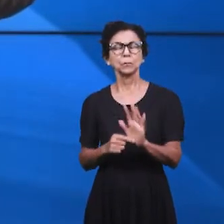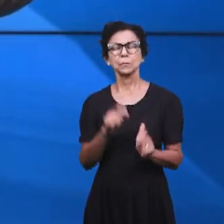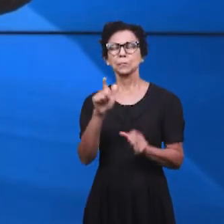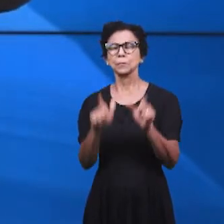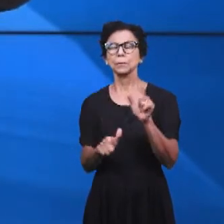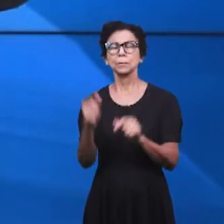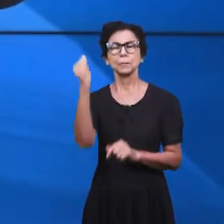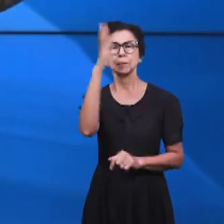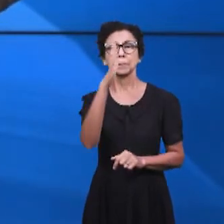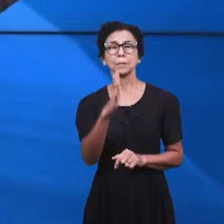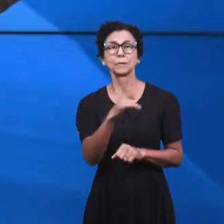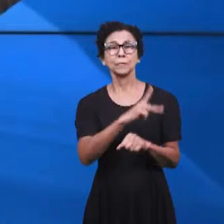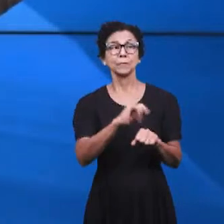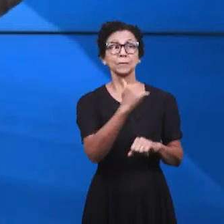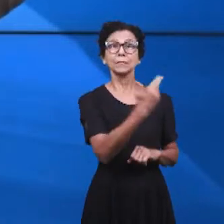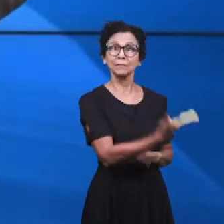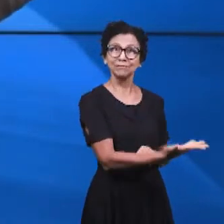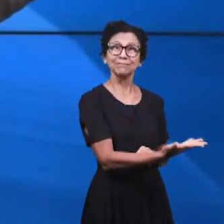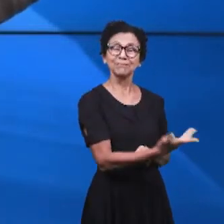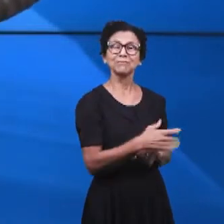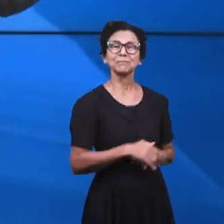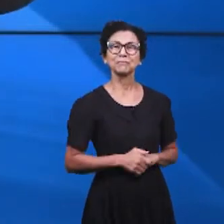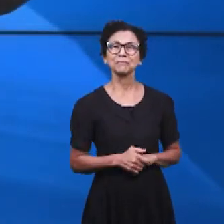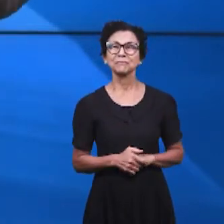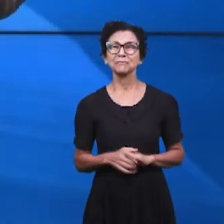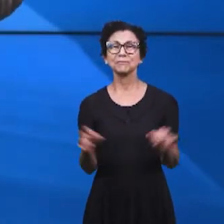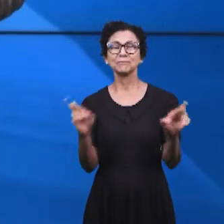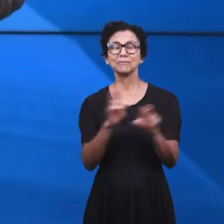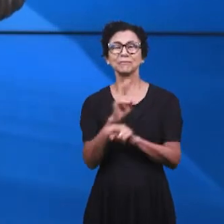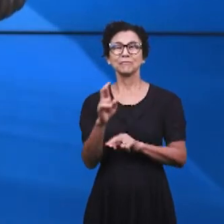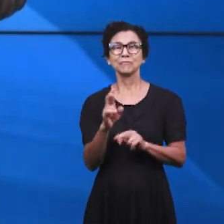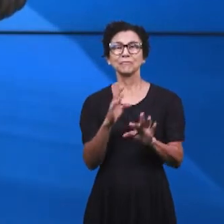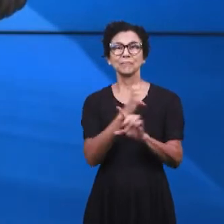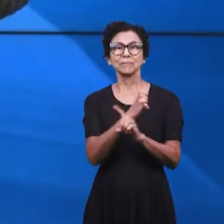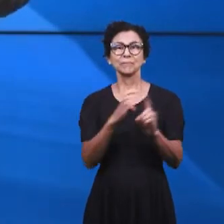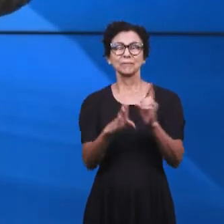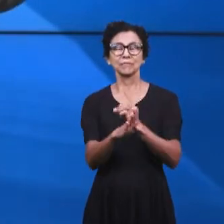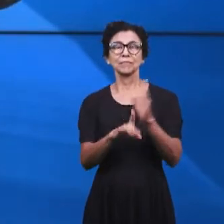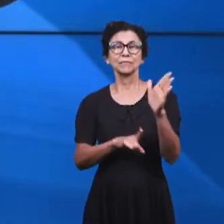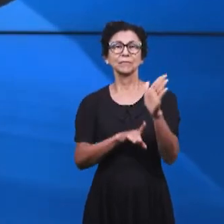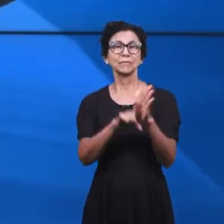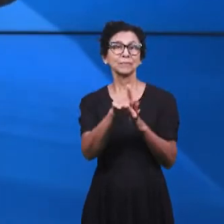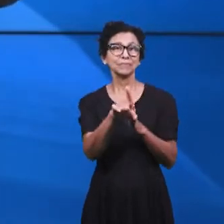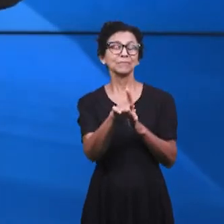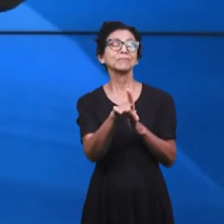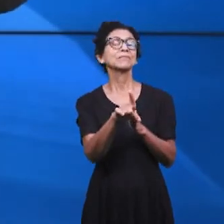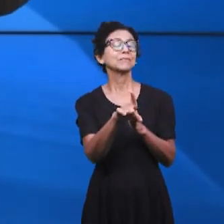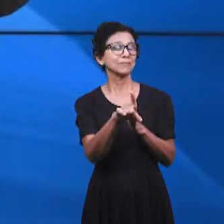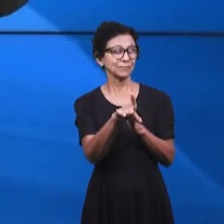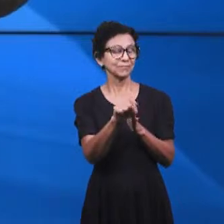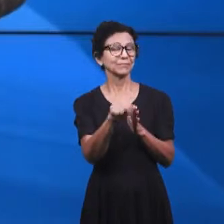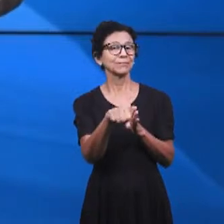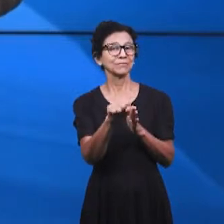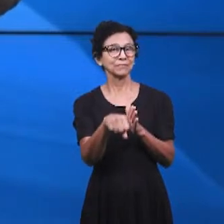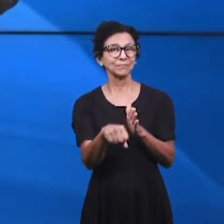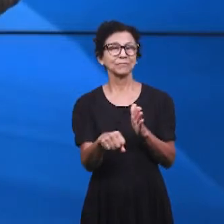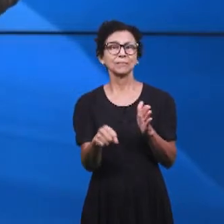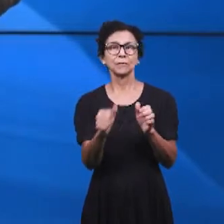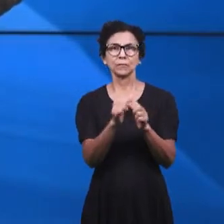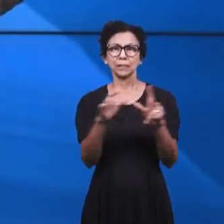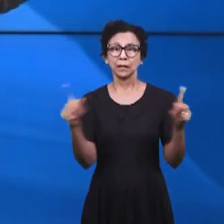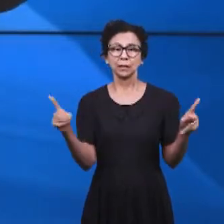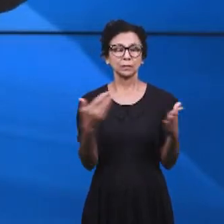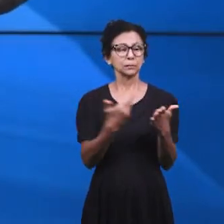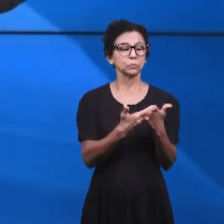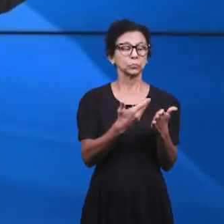de todo o Brasil e até do exterior em relação às perguntas da Escola Bíblica Dominical. É isso mesmo, nós estamos estudando o livro do Apocalipse e